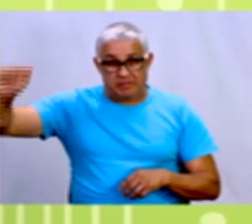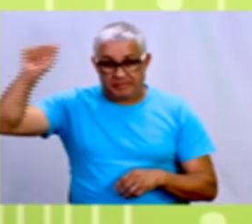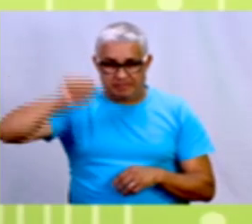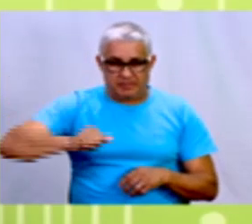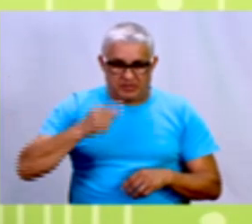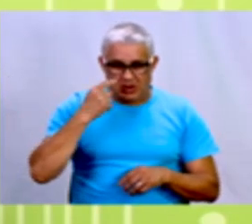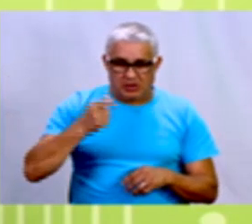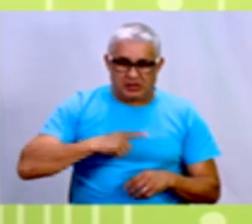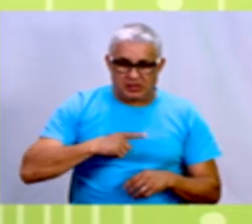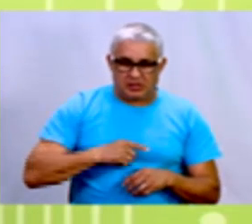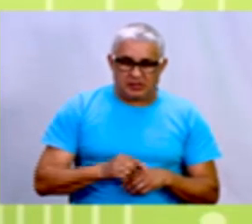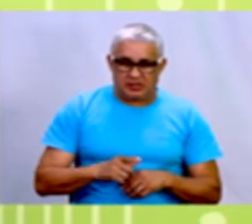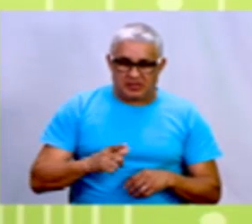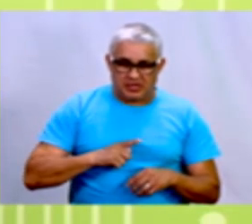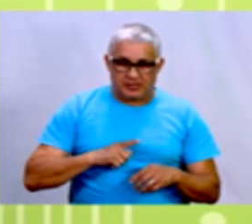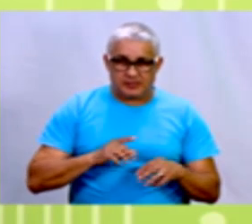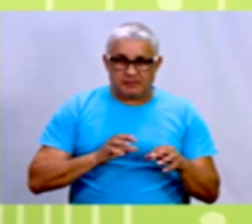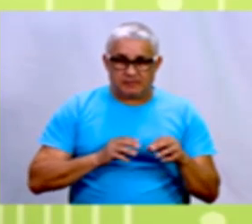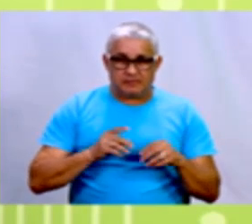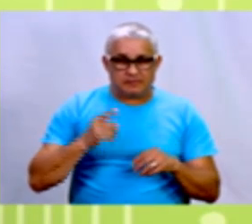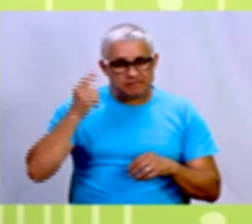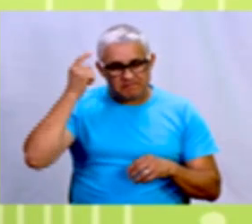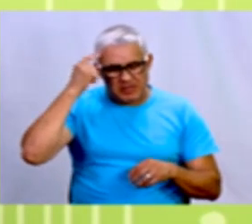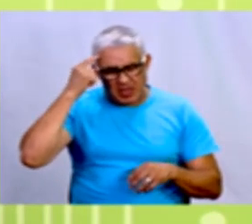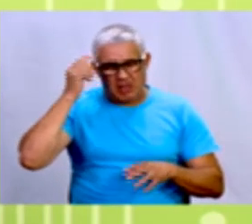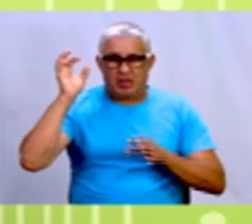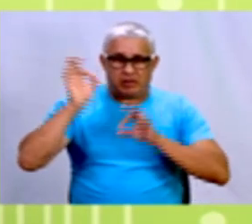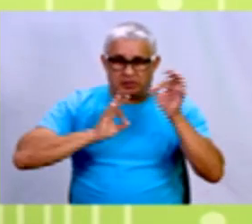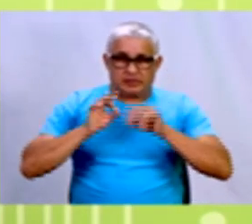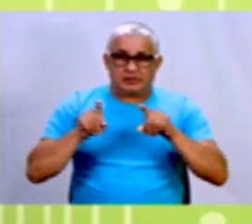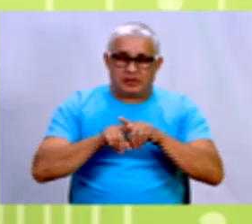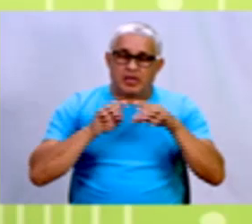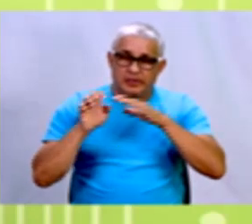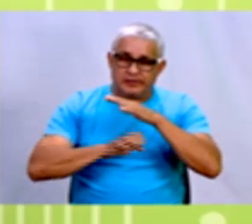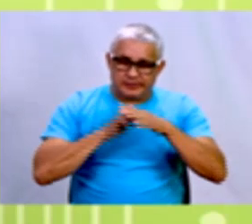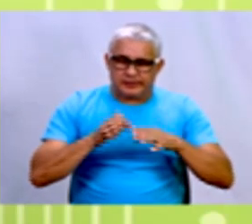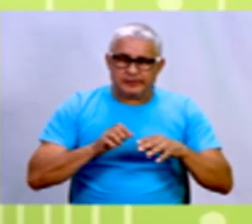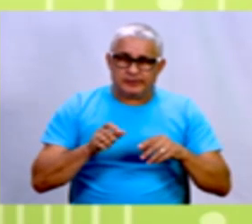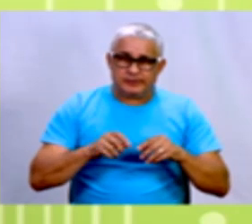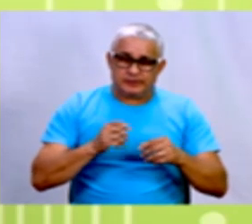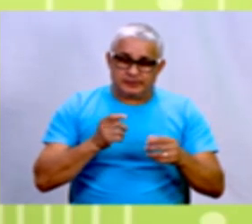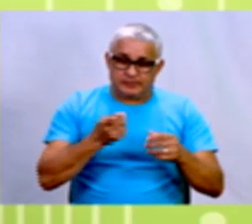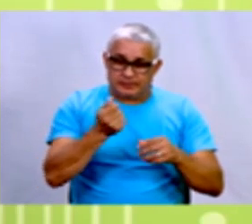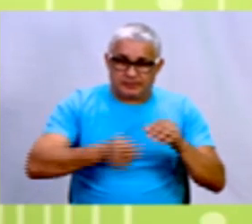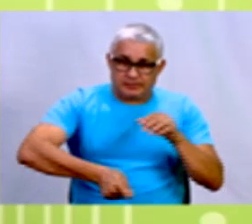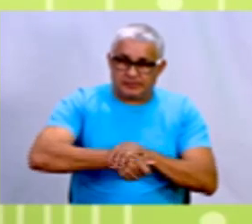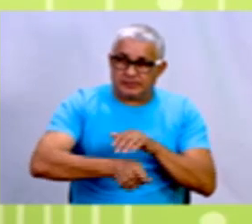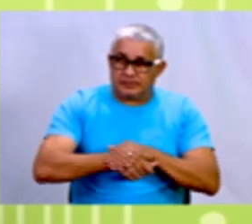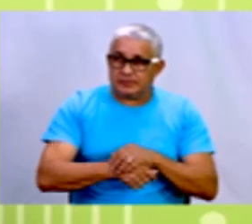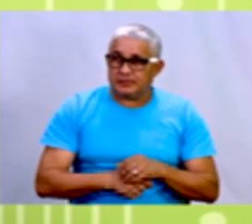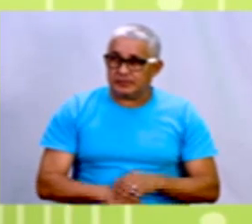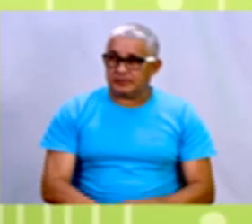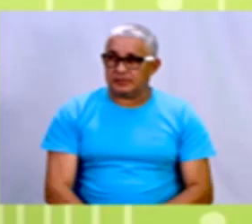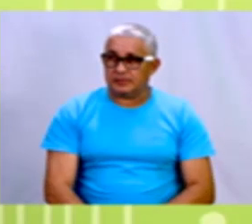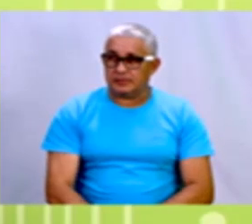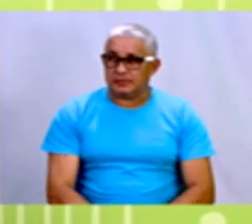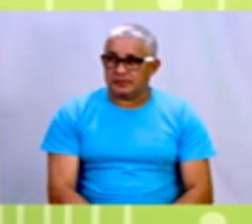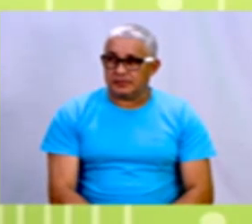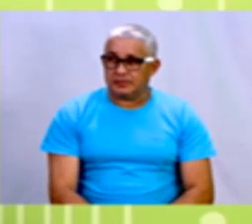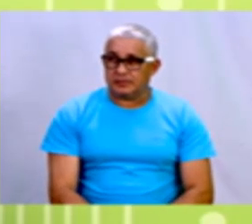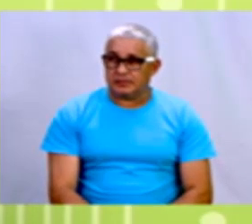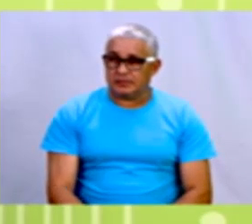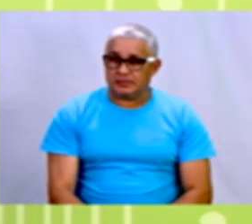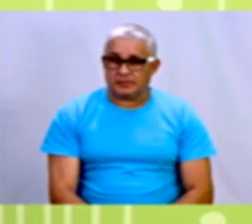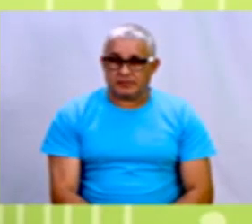Então, eles fazem toda essa análise, as empresas fazem essa análise para investir, tá? A gente está falando aqui de as